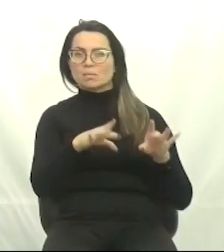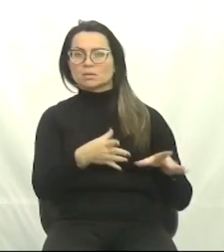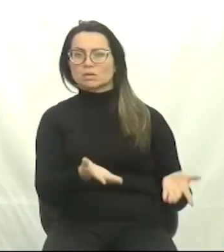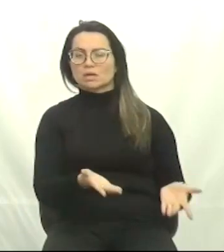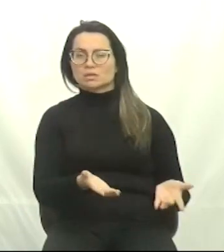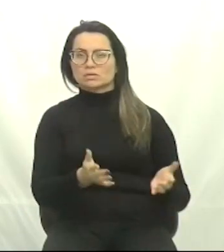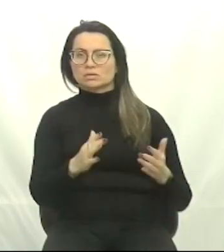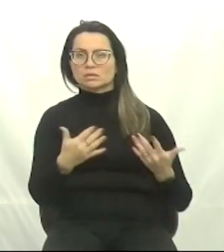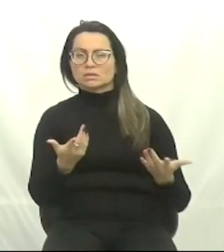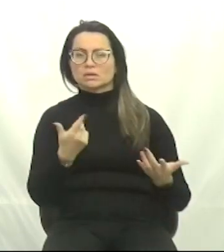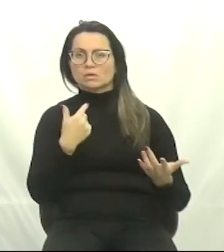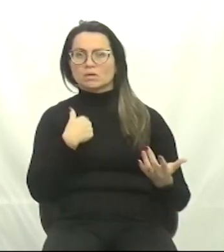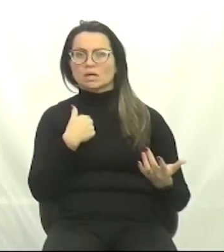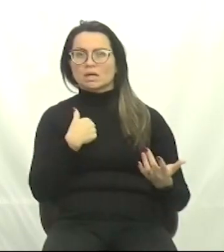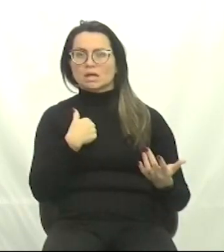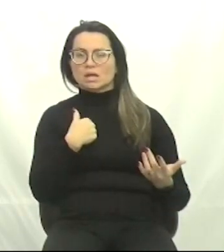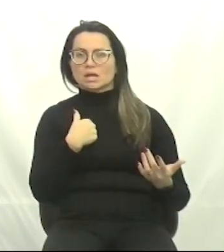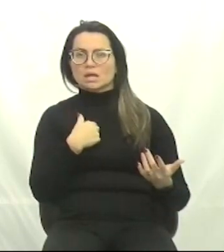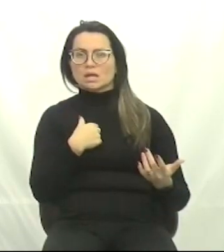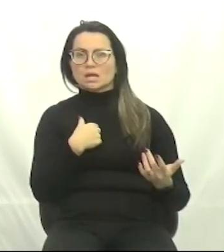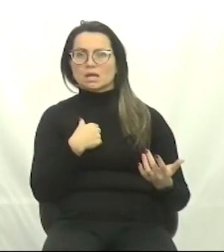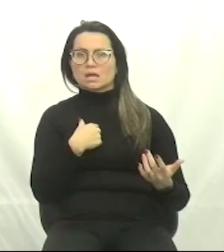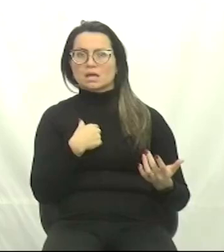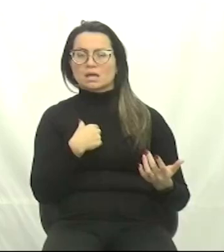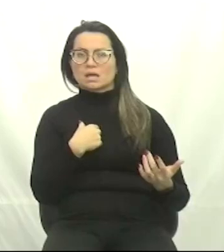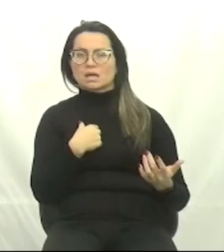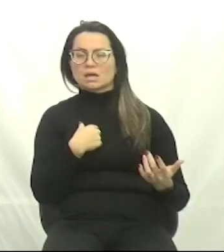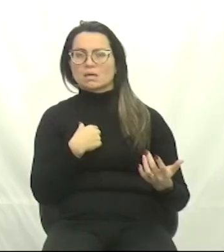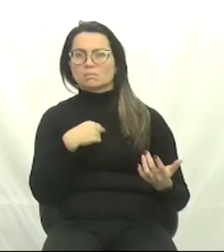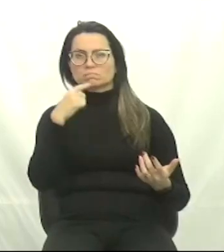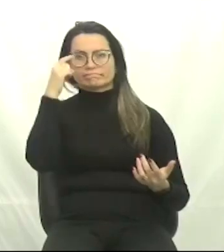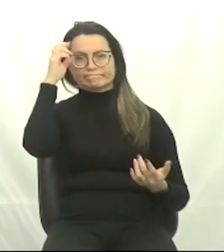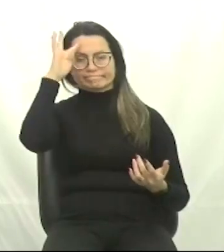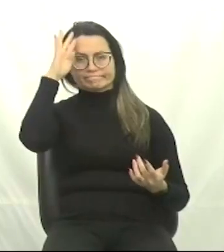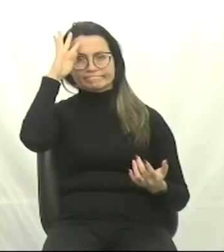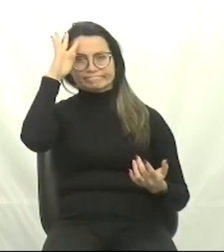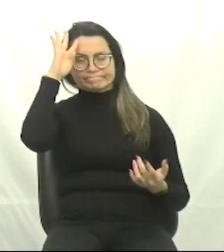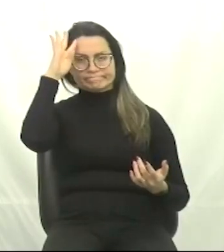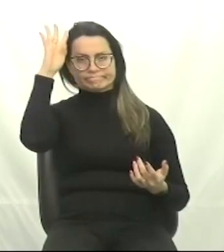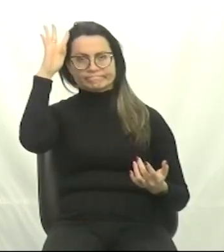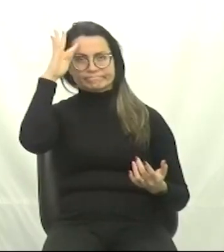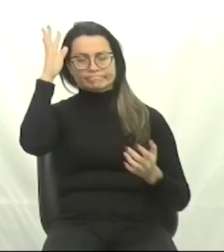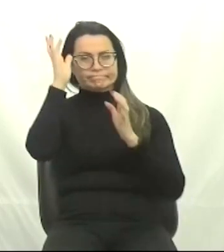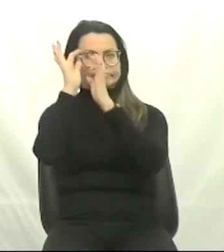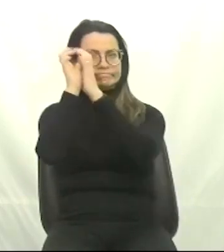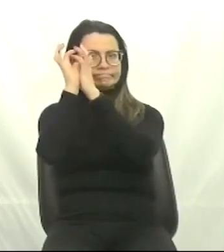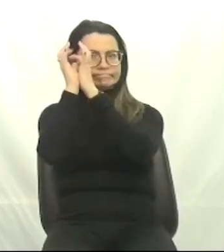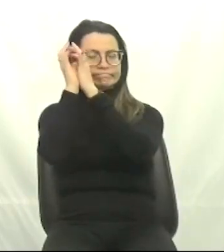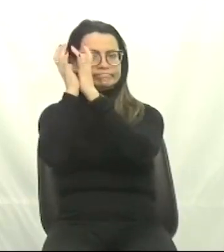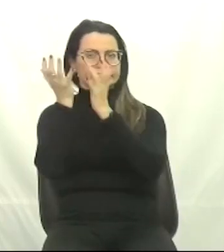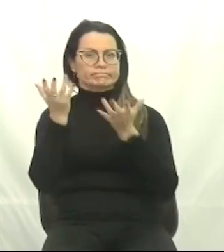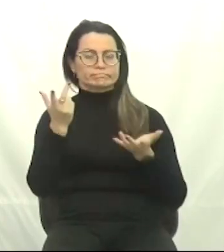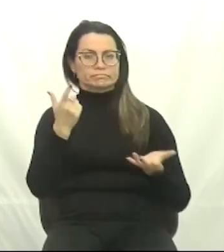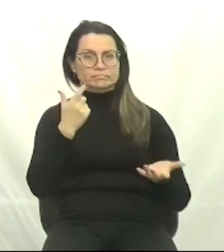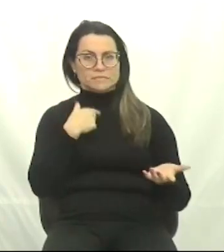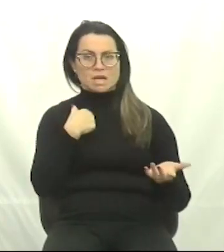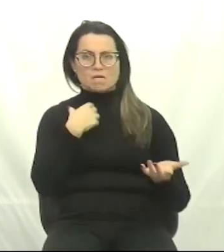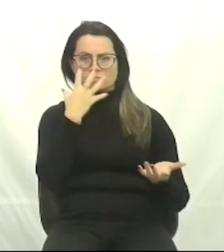Então, eu fico muito encasquetada, vereadora. É verdade mesmo, a minha indignação preciso botar para